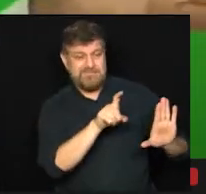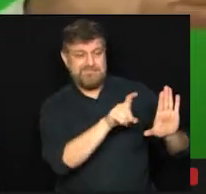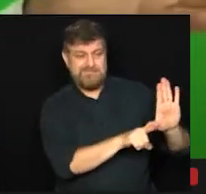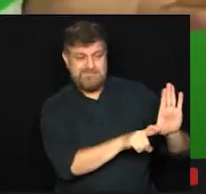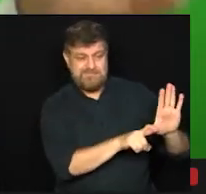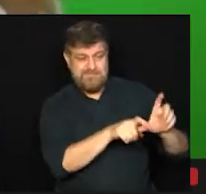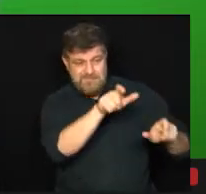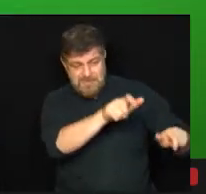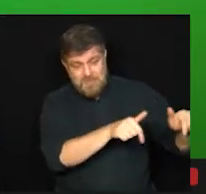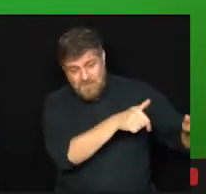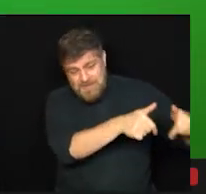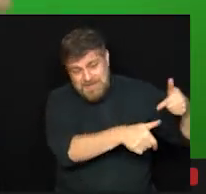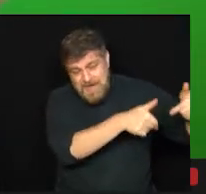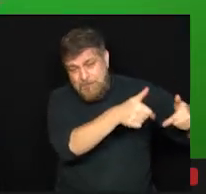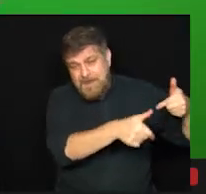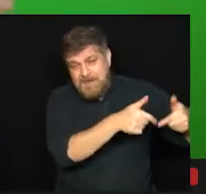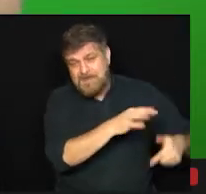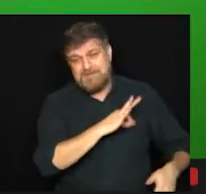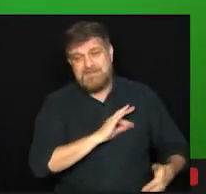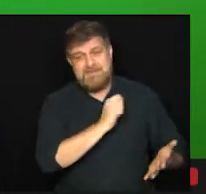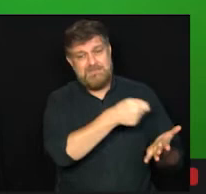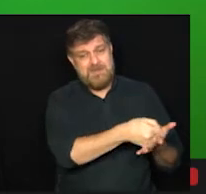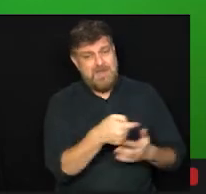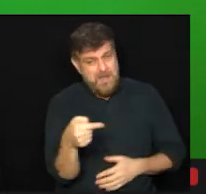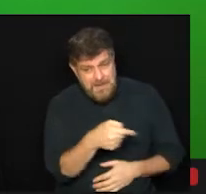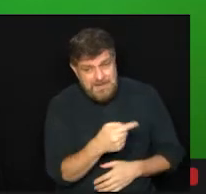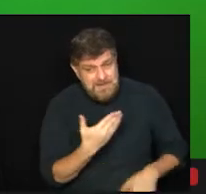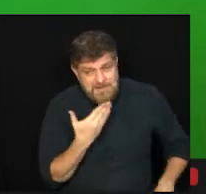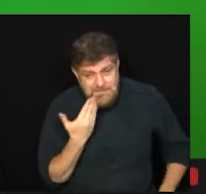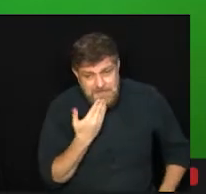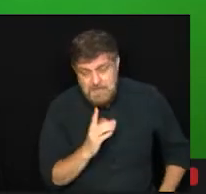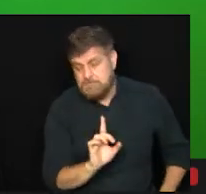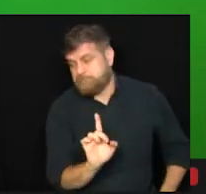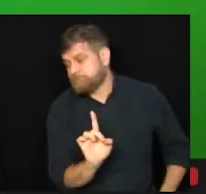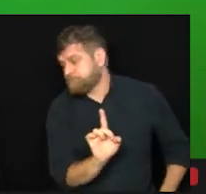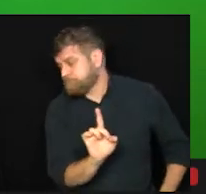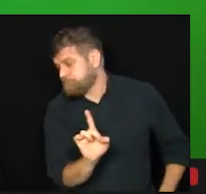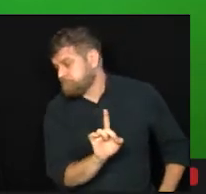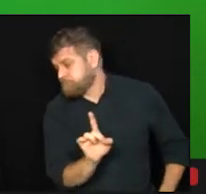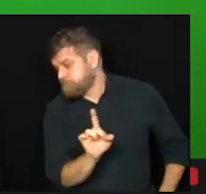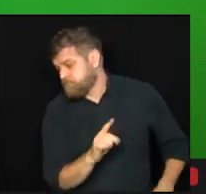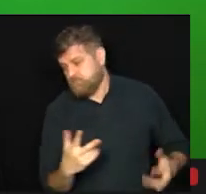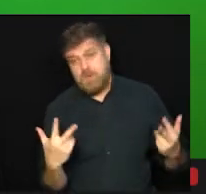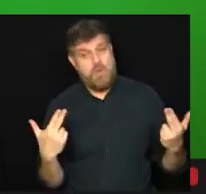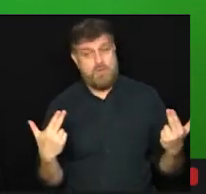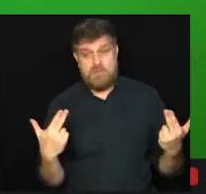poder trabalhar. Não foi fácil, não está sendo fácil.